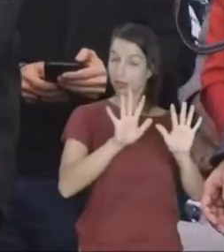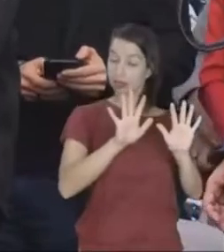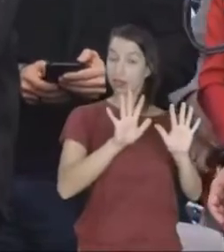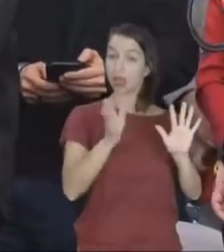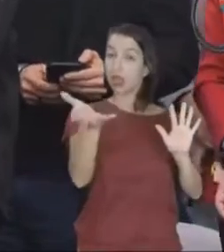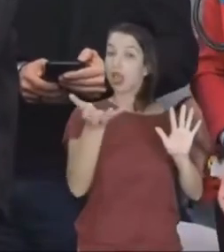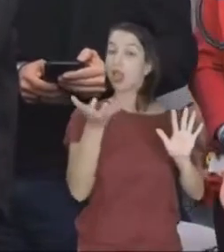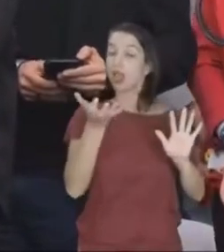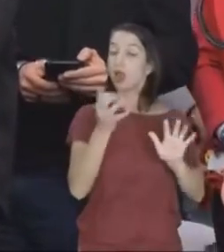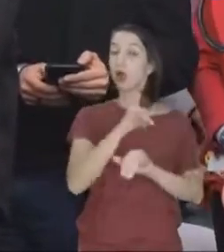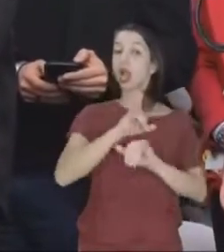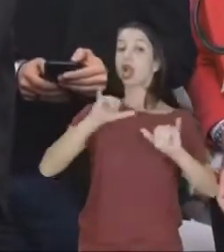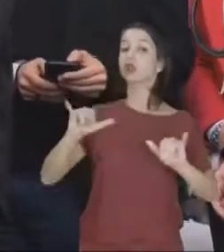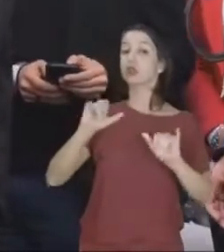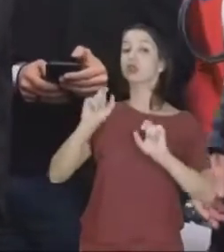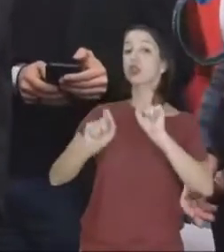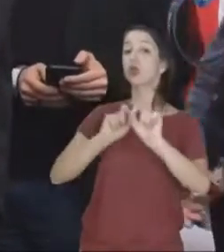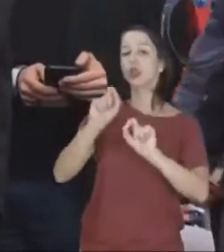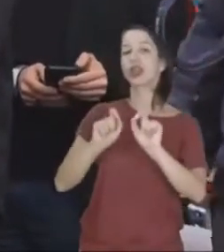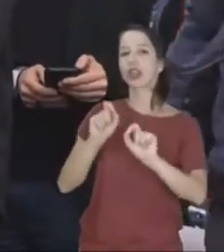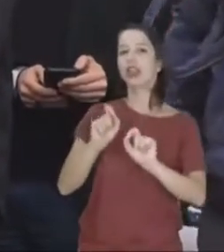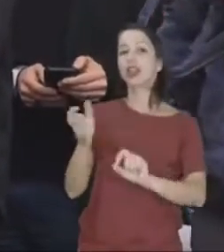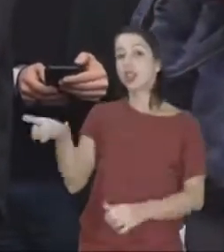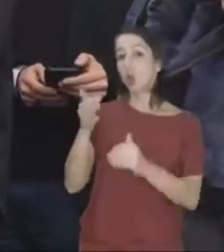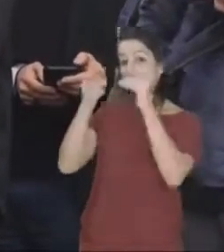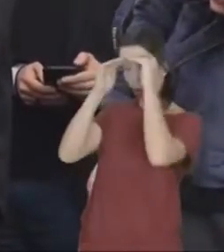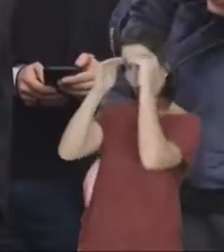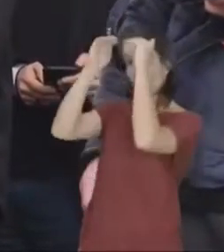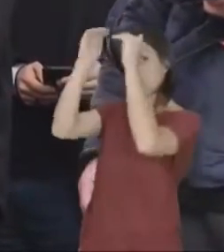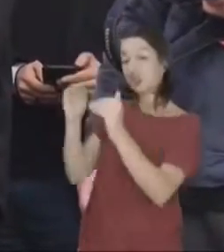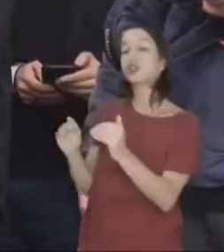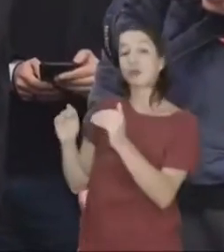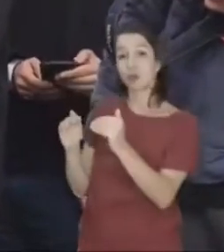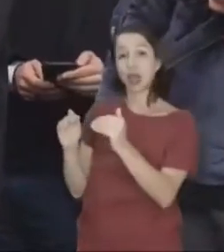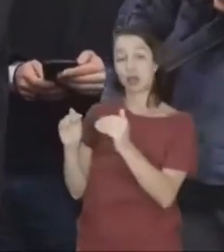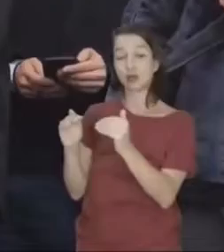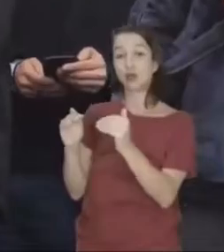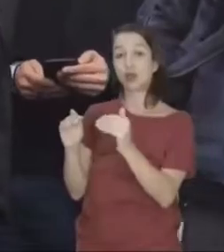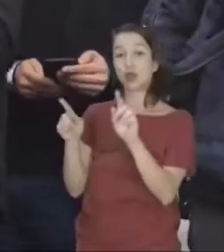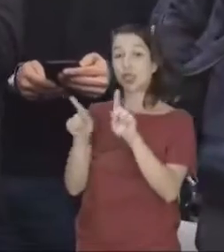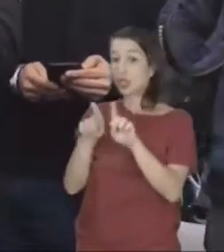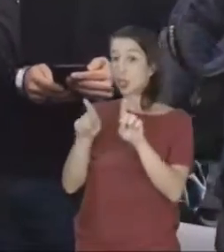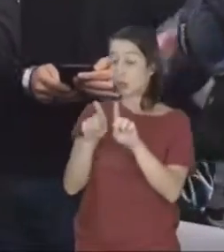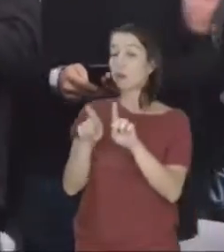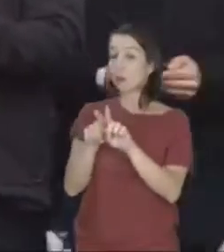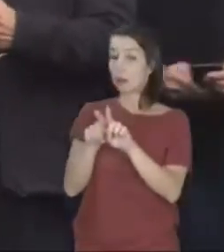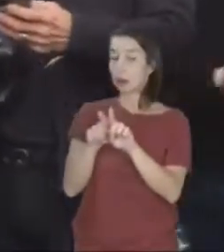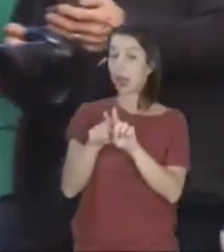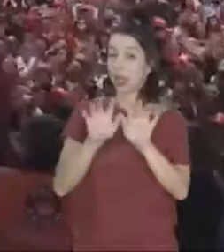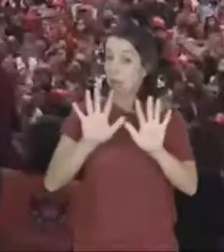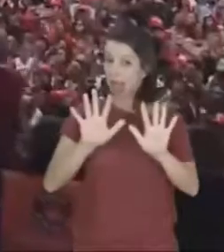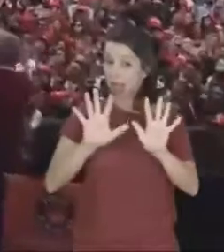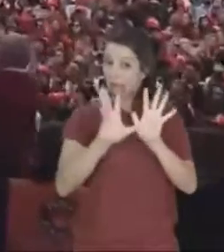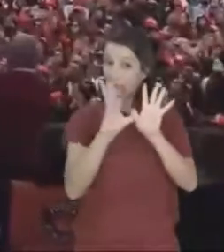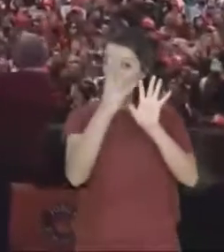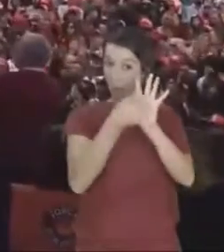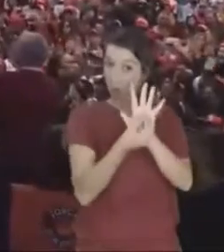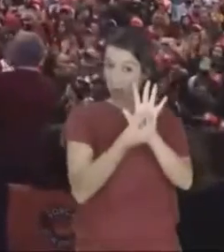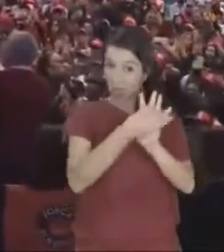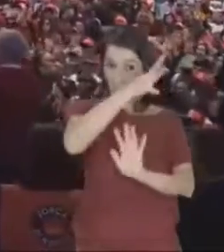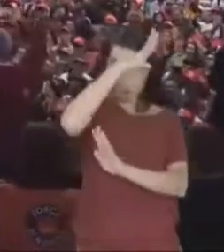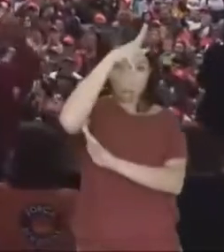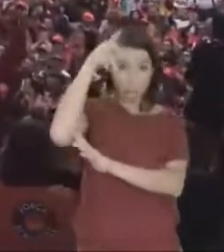e quero dizer que não haverá mais invasão na Amazônia. Não haverá mais corte